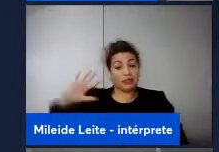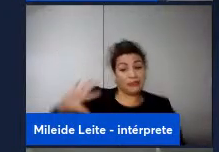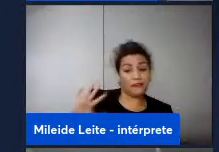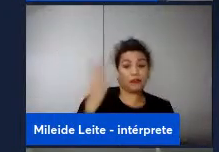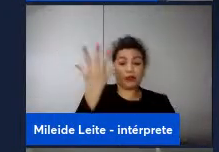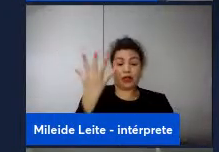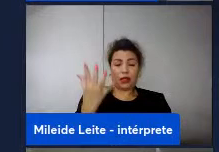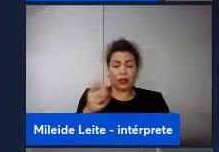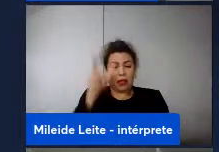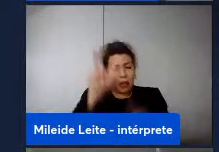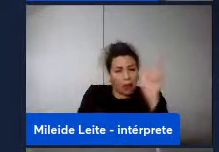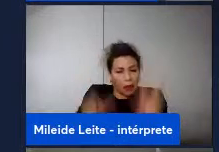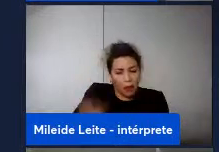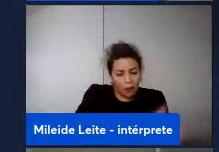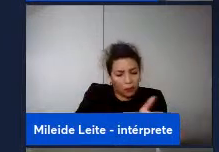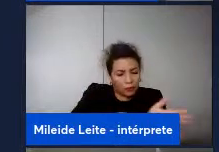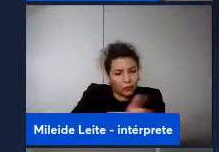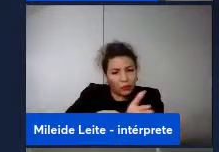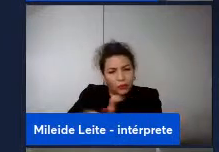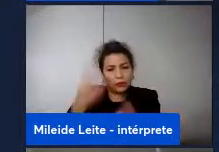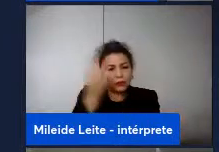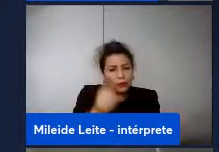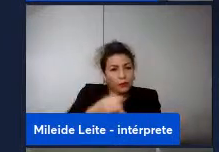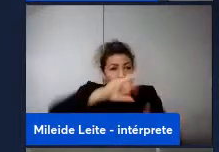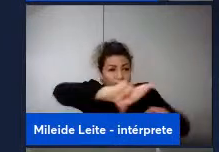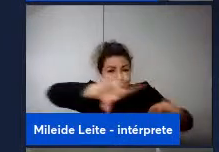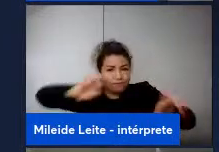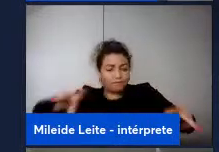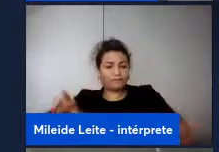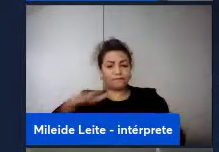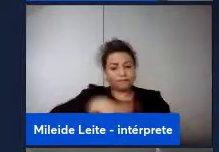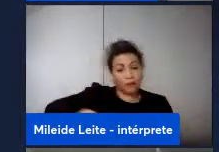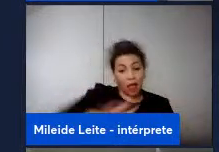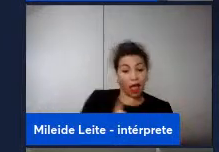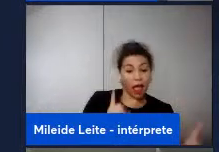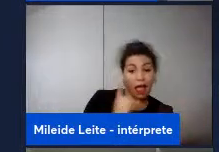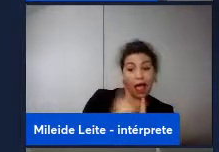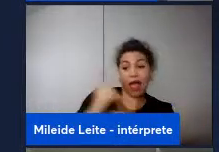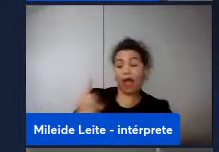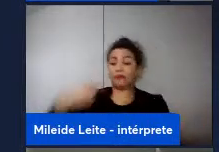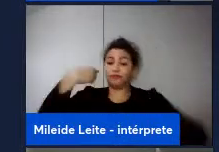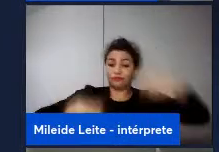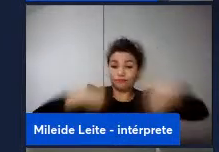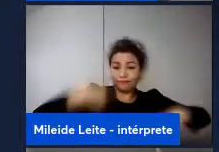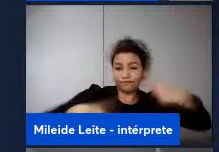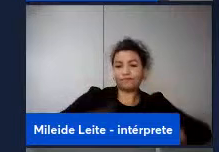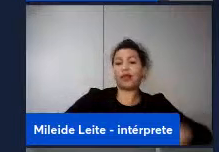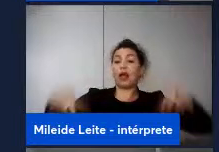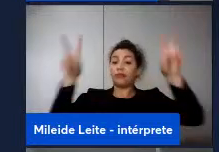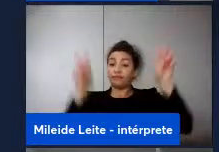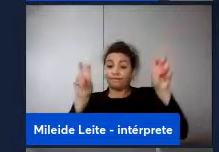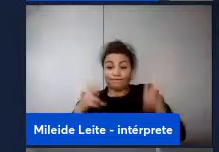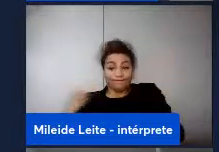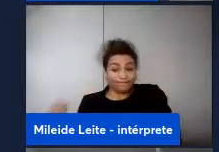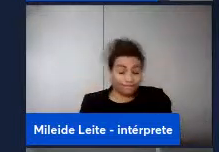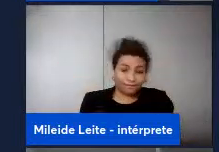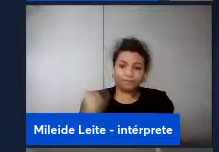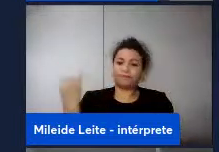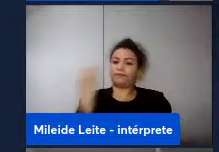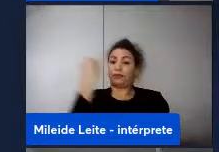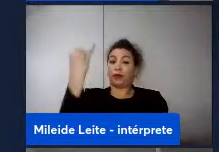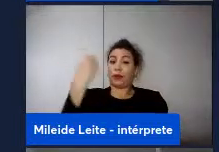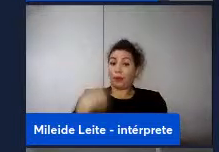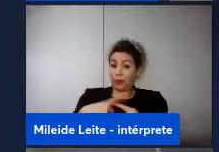em que os pesquisadores de alfabetização de diferentes áreas se encontram para discutir um tema de grande relevância, pois